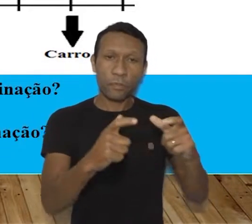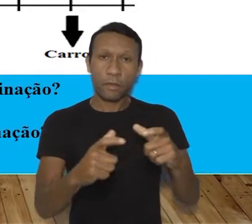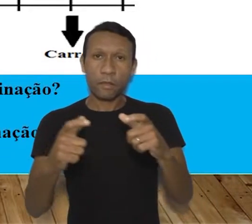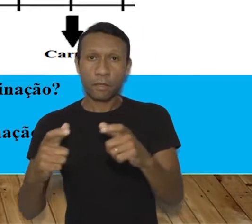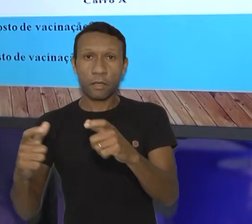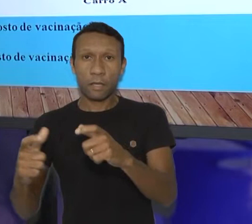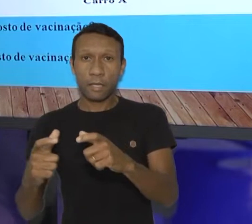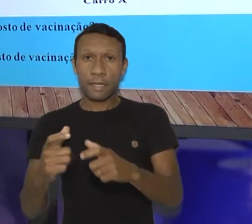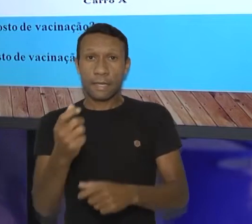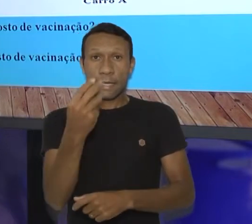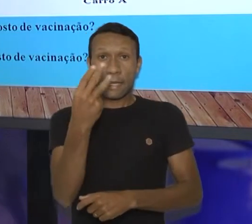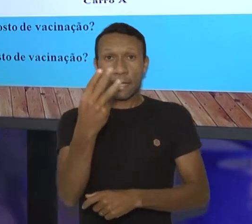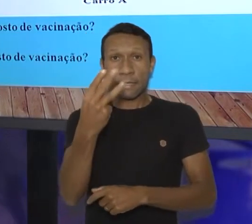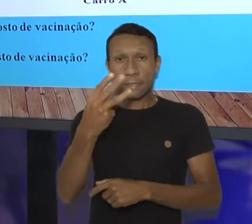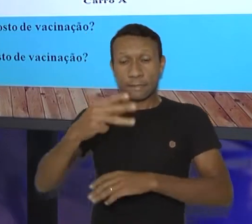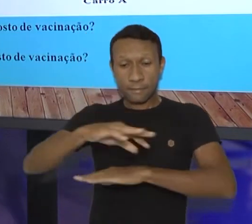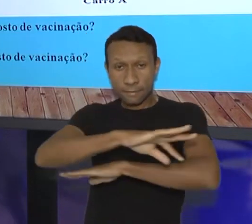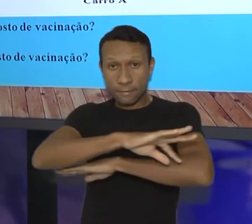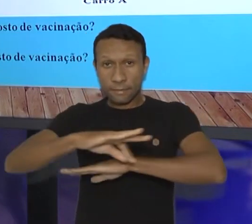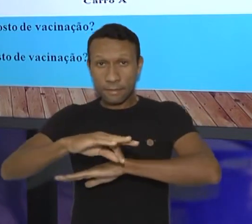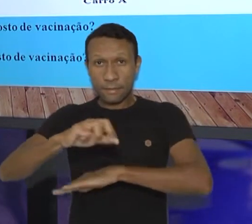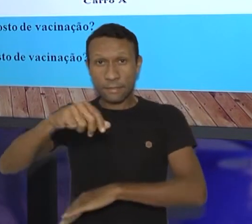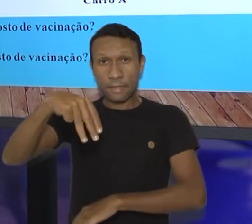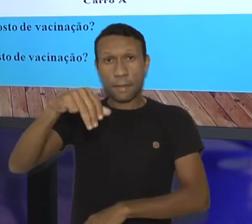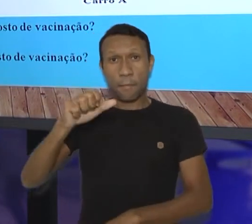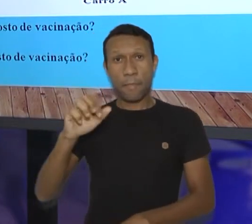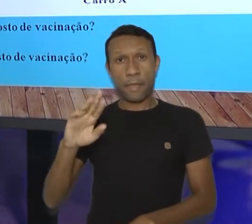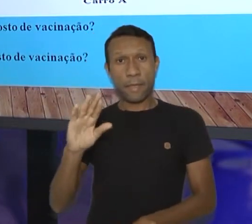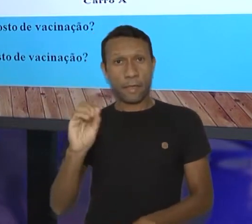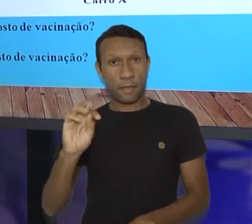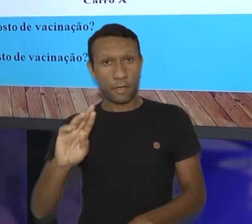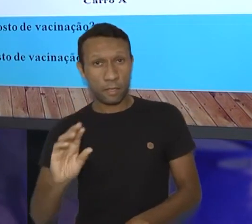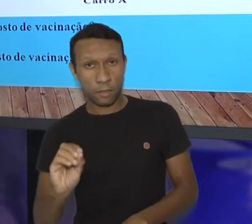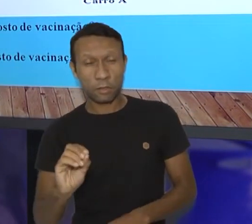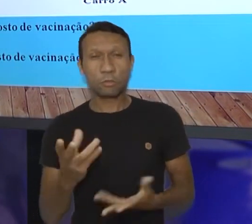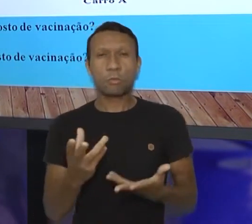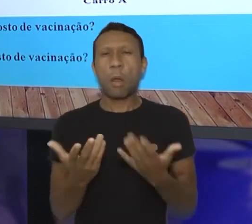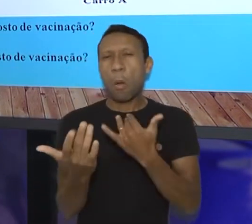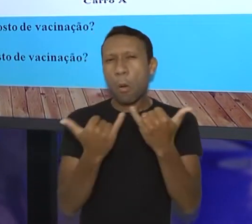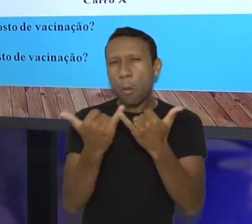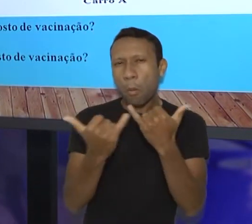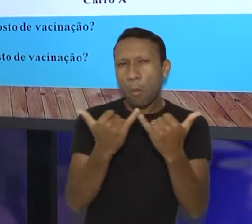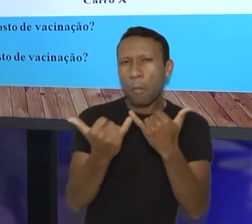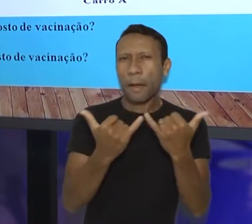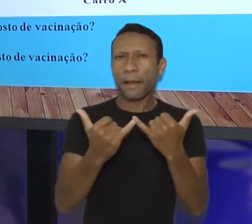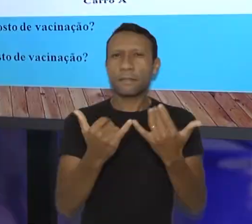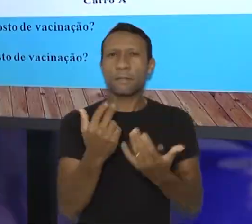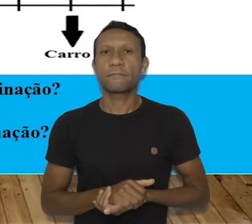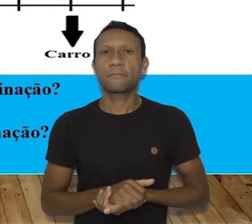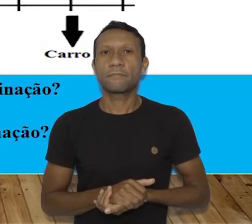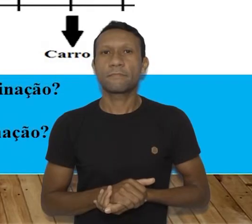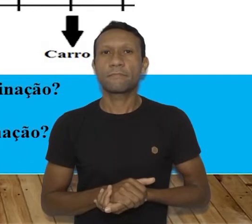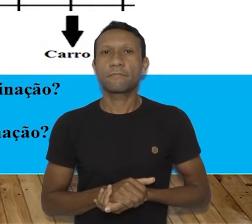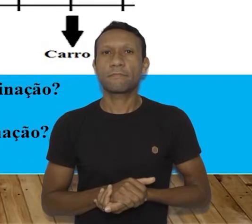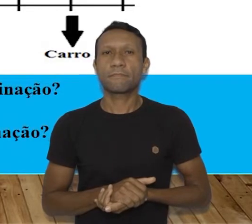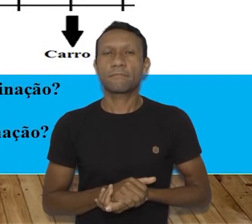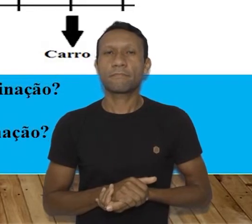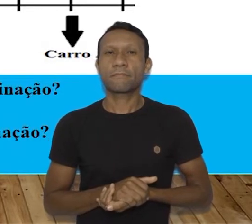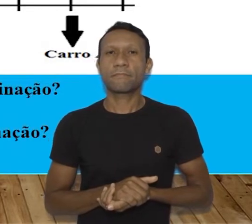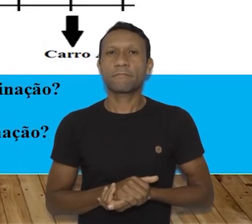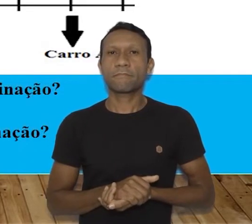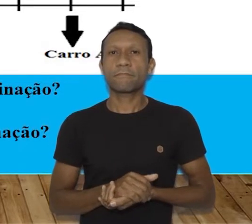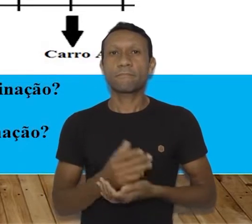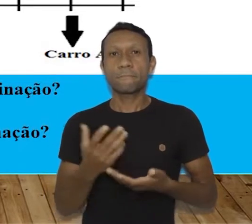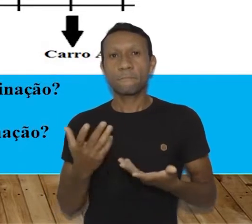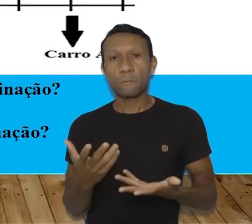3 metros. Ela nos mostra a posição de 2 carros em relação ao posto de vacinação. Considerando